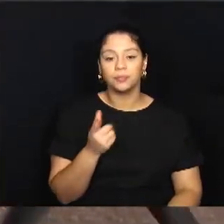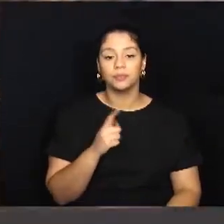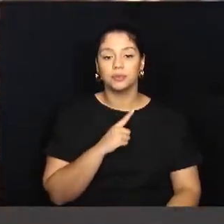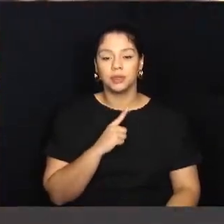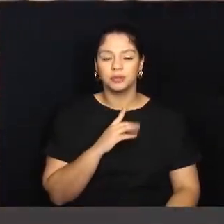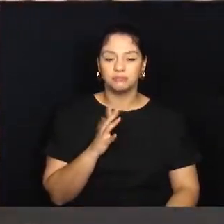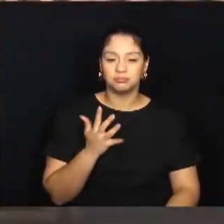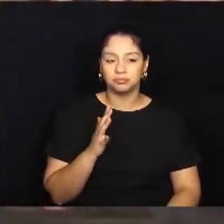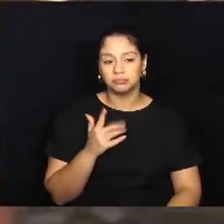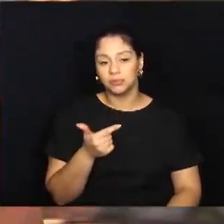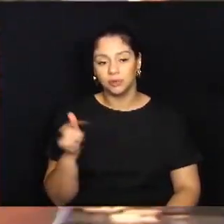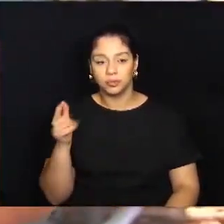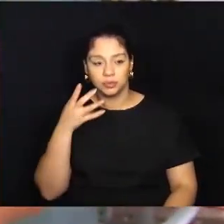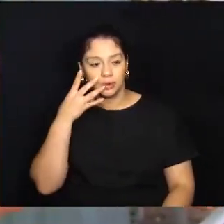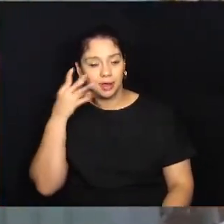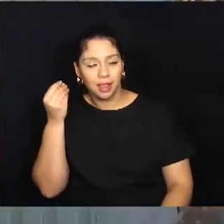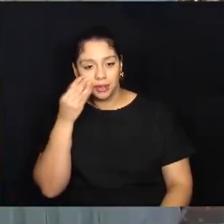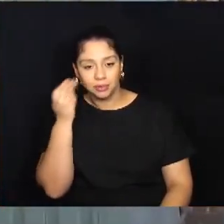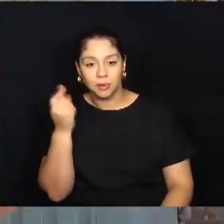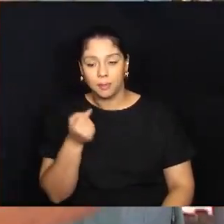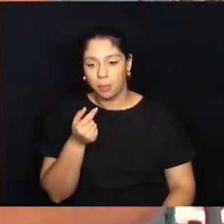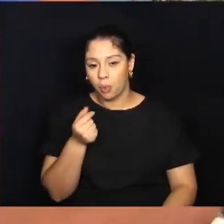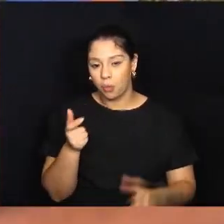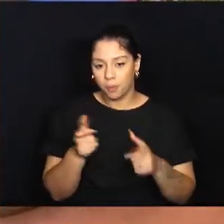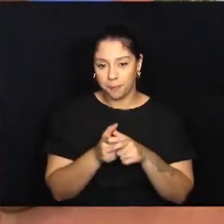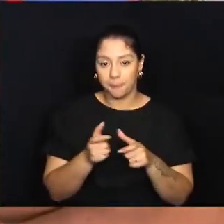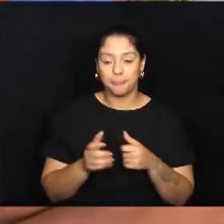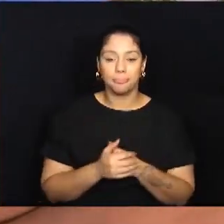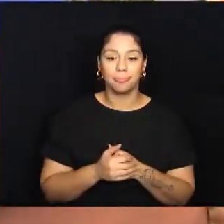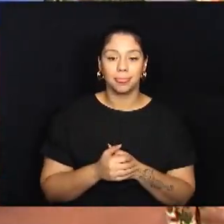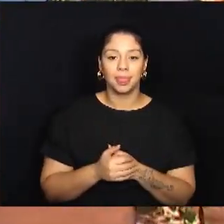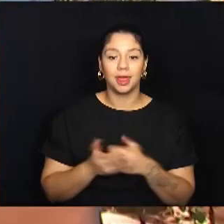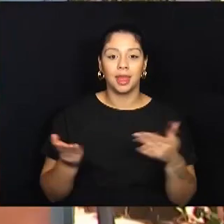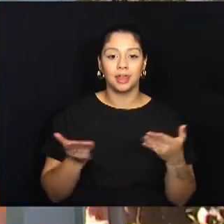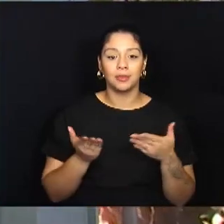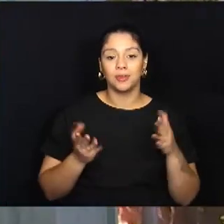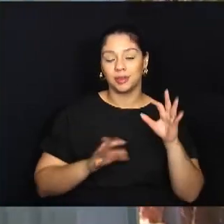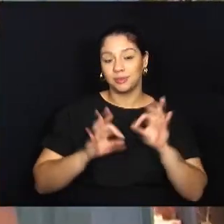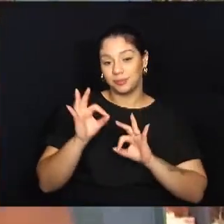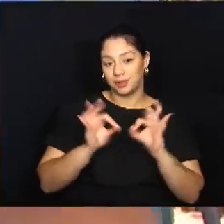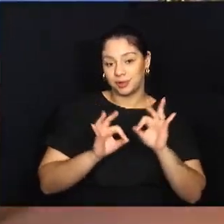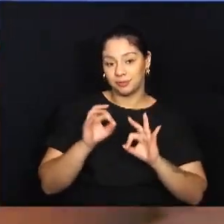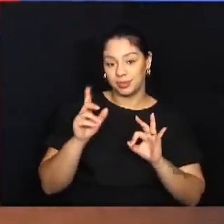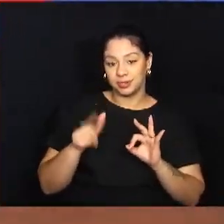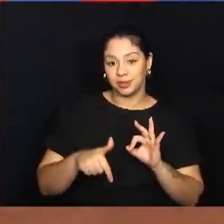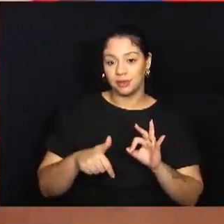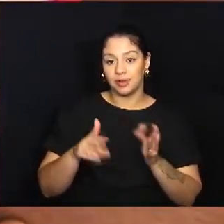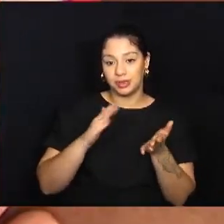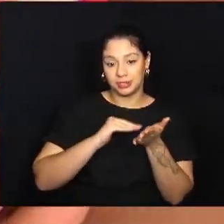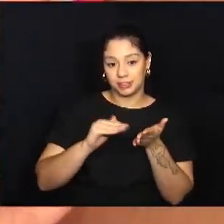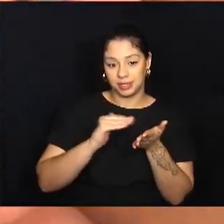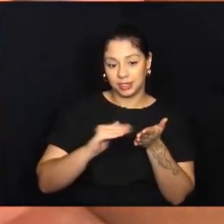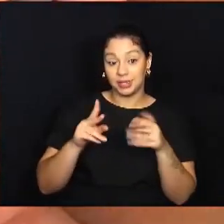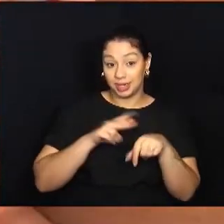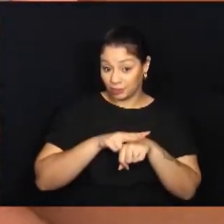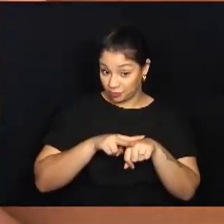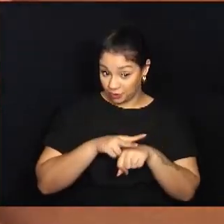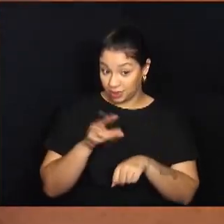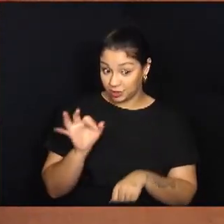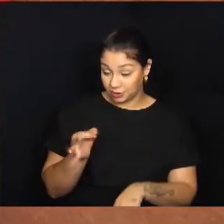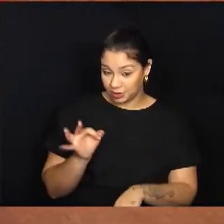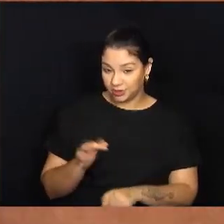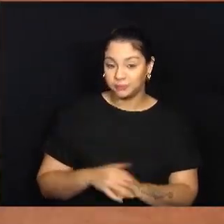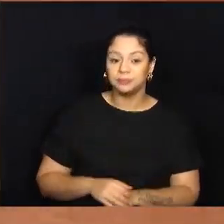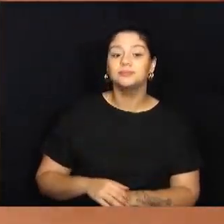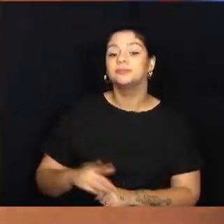o restante são gatos. Bom, vamos lá, Wagner. A programação é definida pela Secretaria do Verde, é isso? A